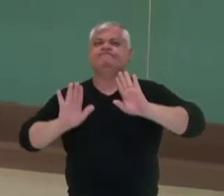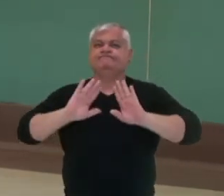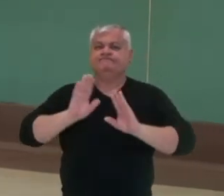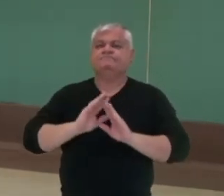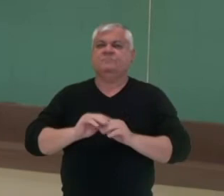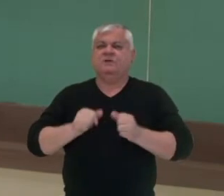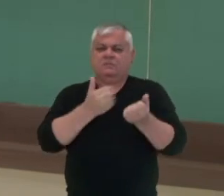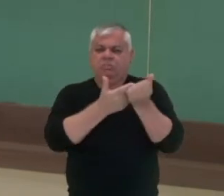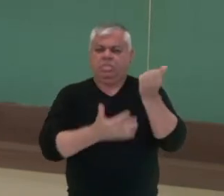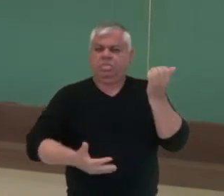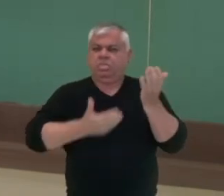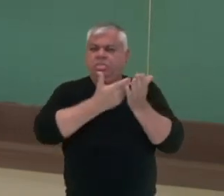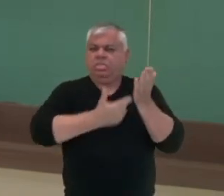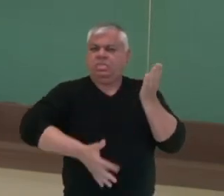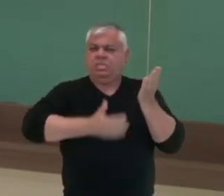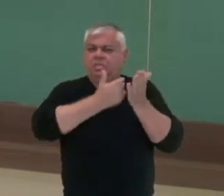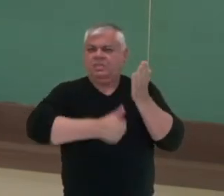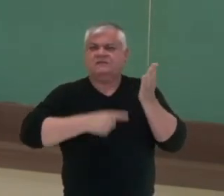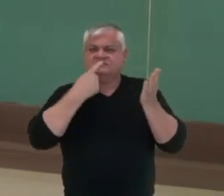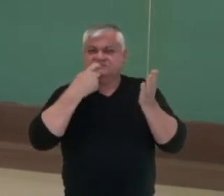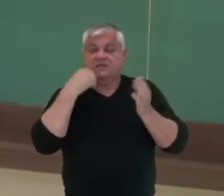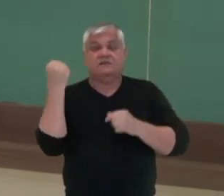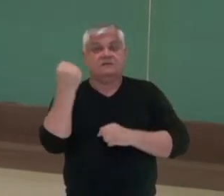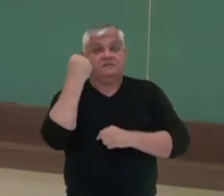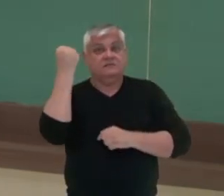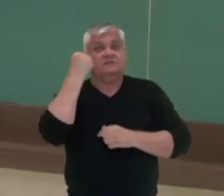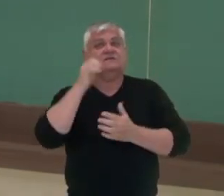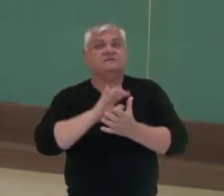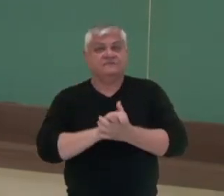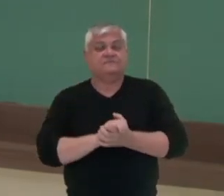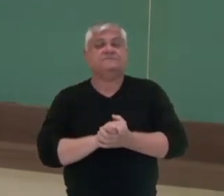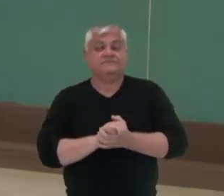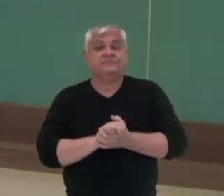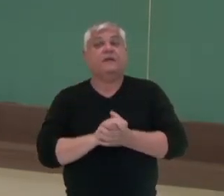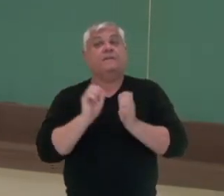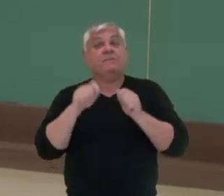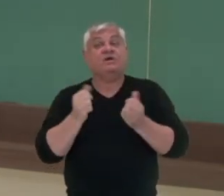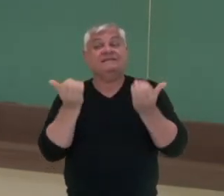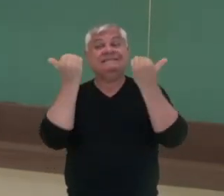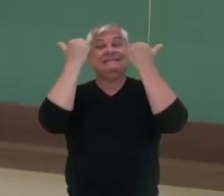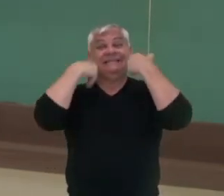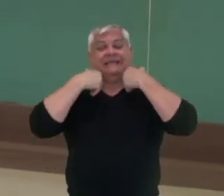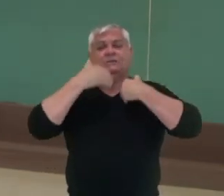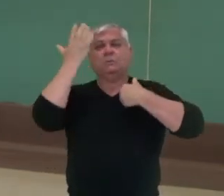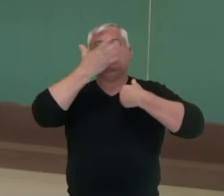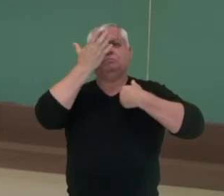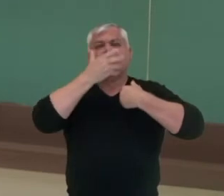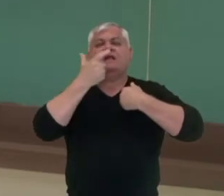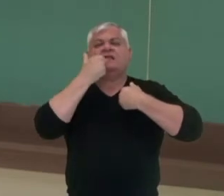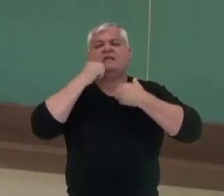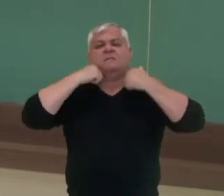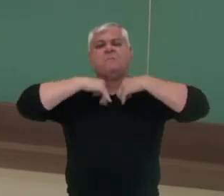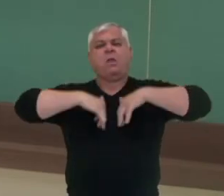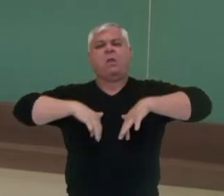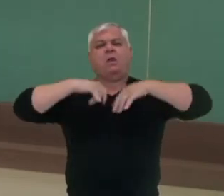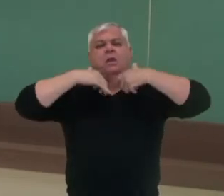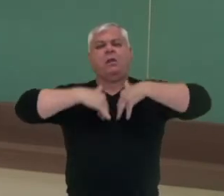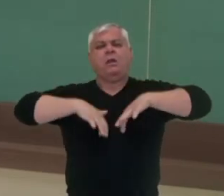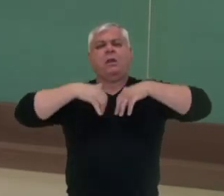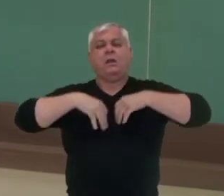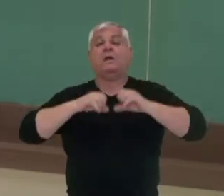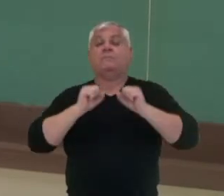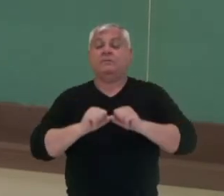hemorragias graves, né? E as hemorragias podem ser internas ou externas, mas existe tratamento,